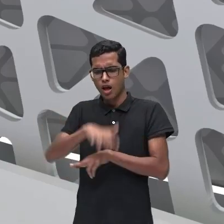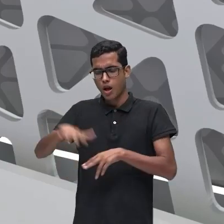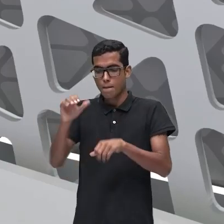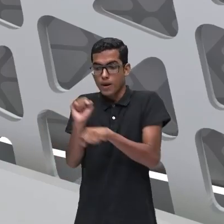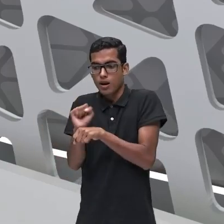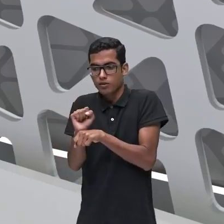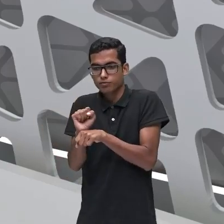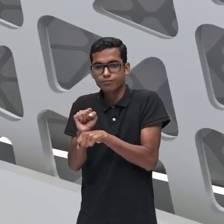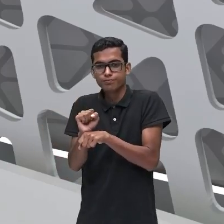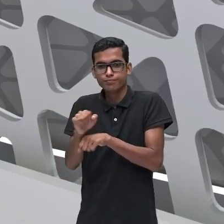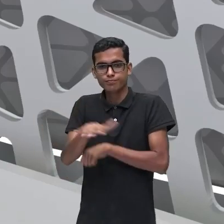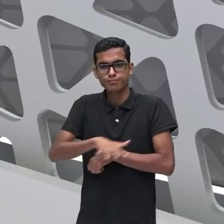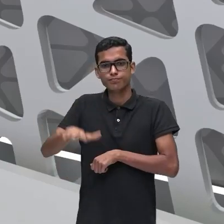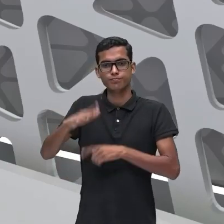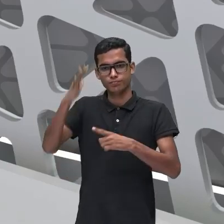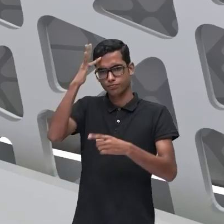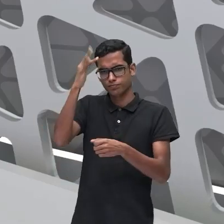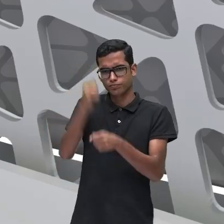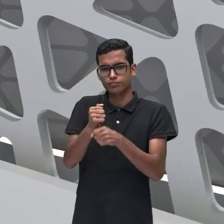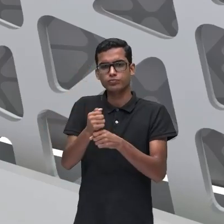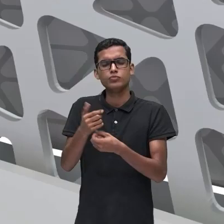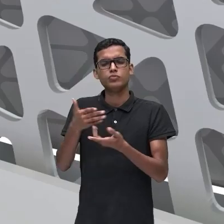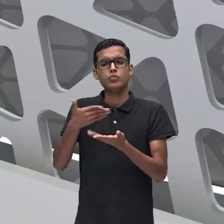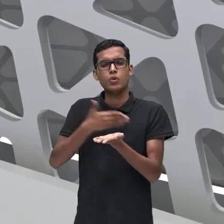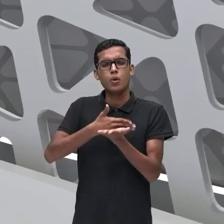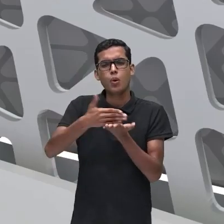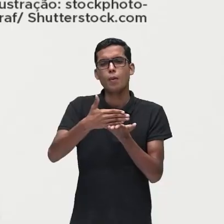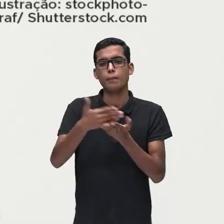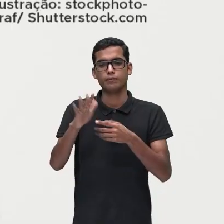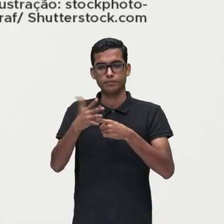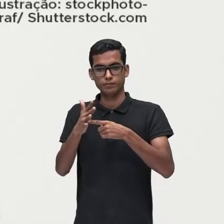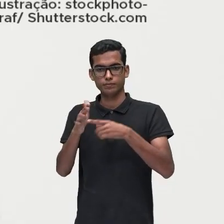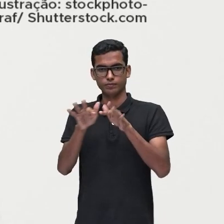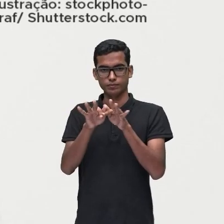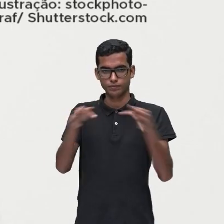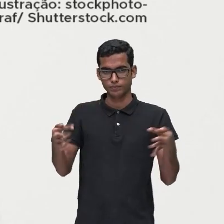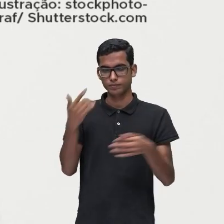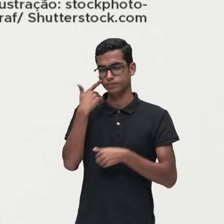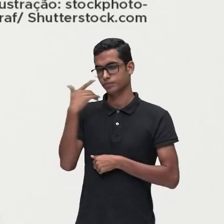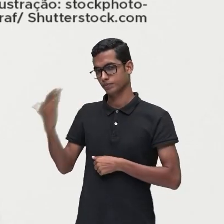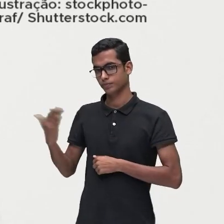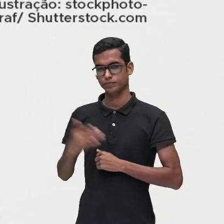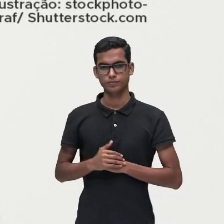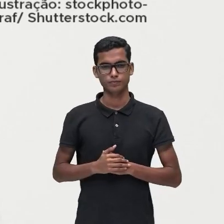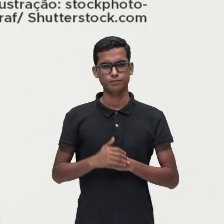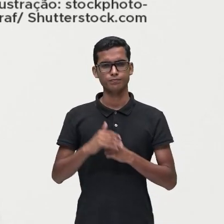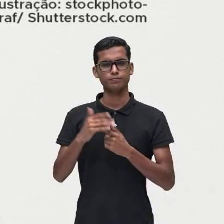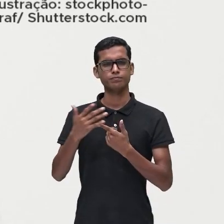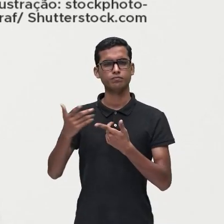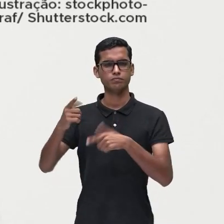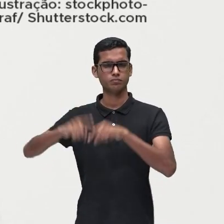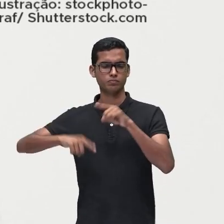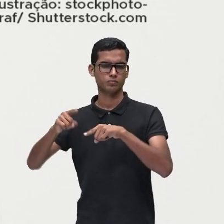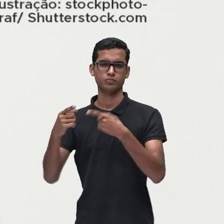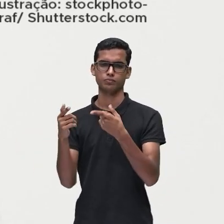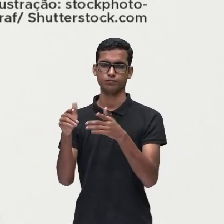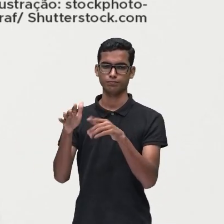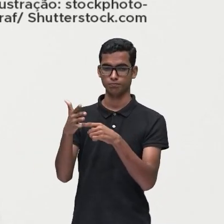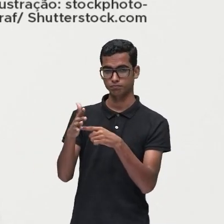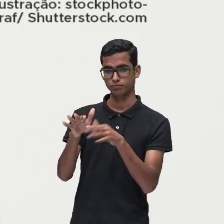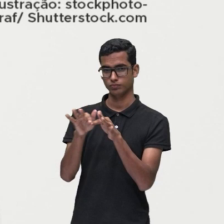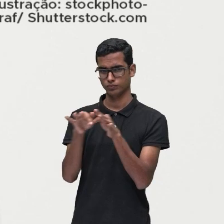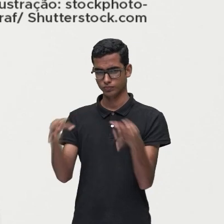começar falando das máquinas simples. Observem comigo na cartela. O termo máquinas simples é